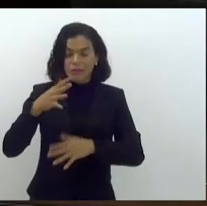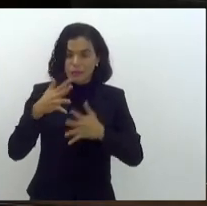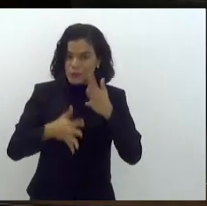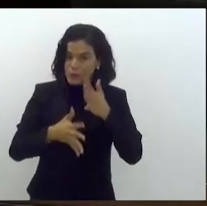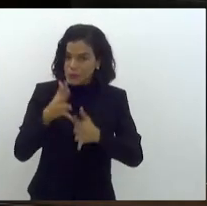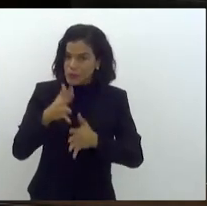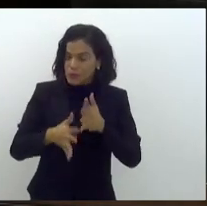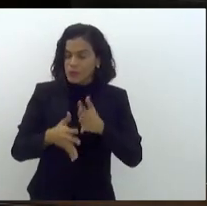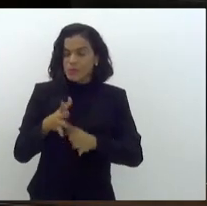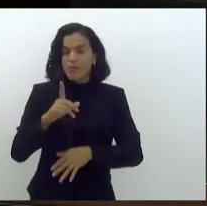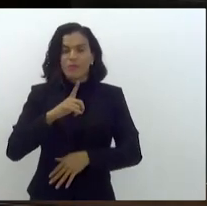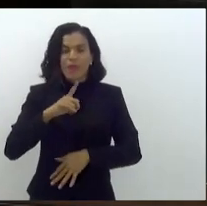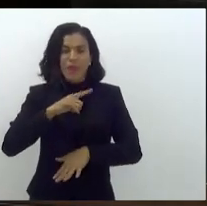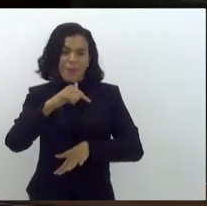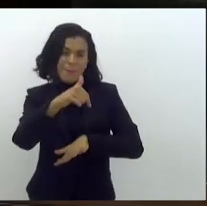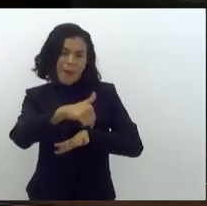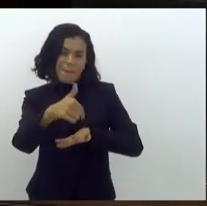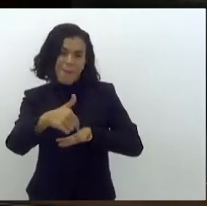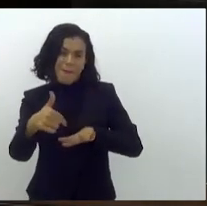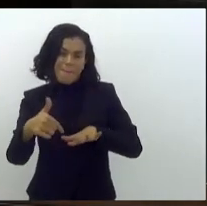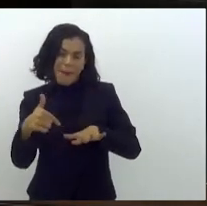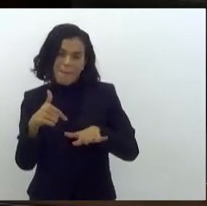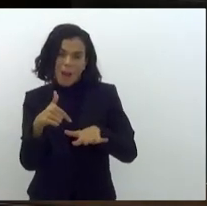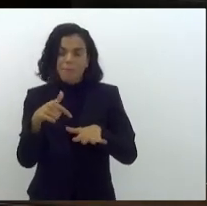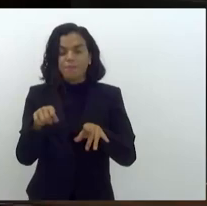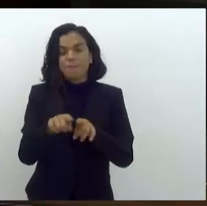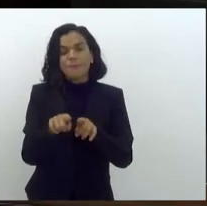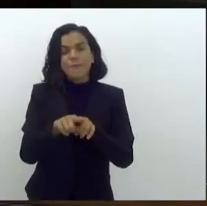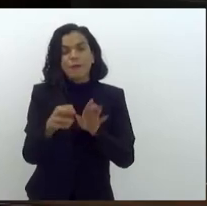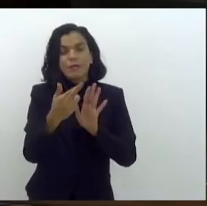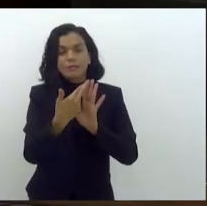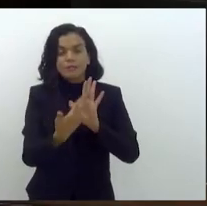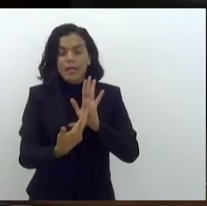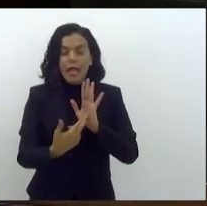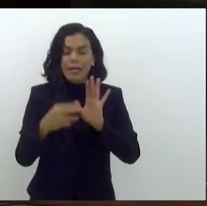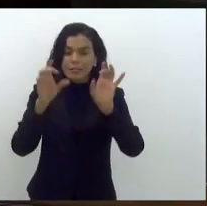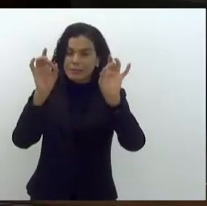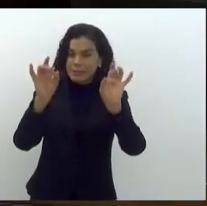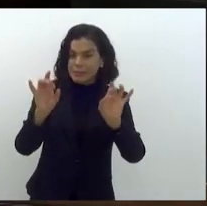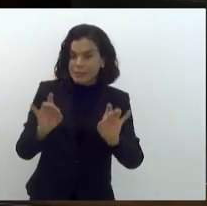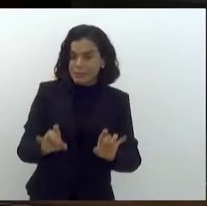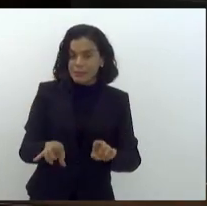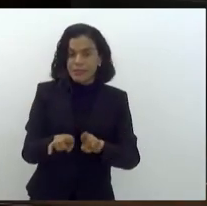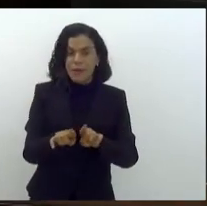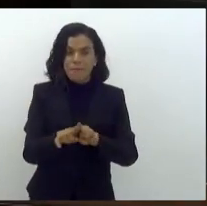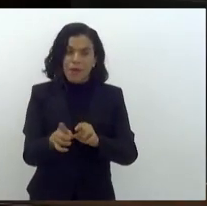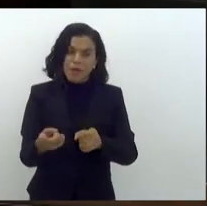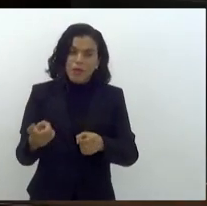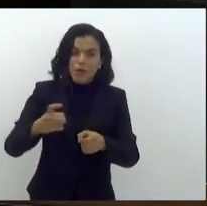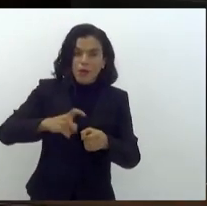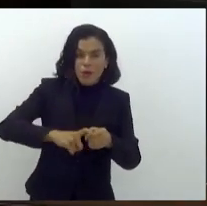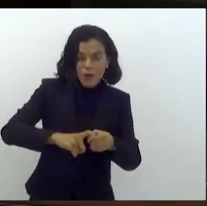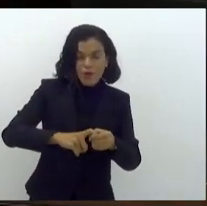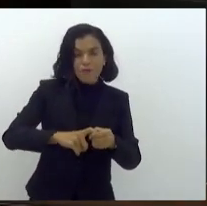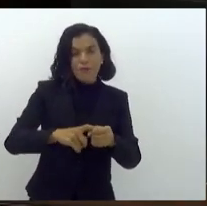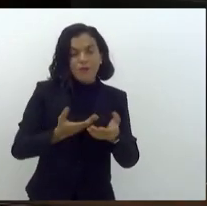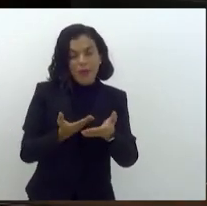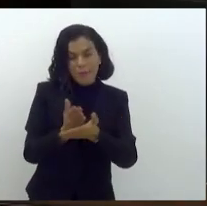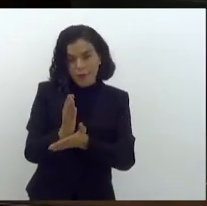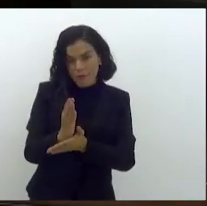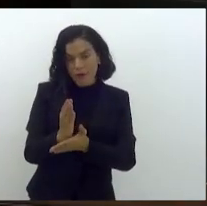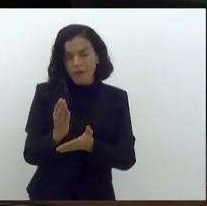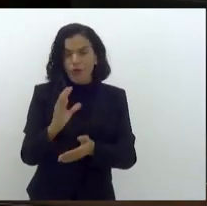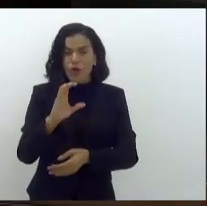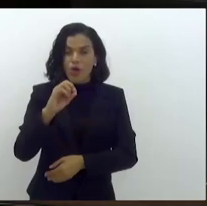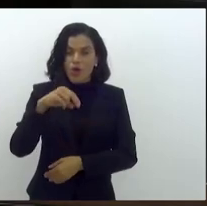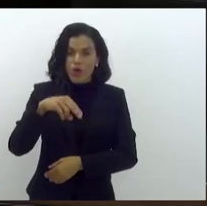Você tem uma série de exceções de regimes especiais de convênios que são aprovados no âmbito do confaz